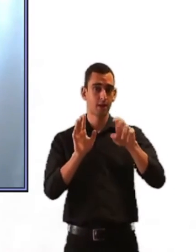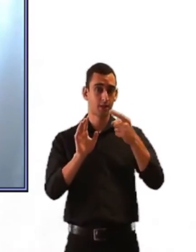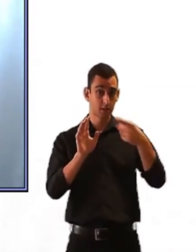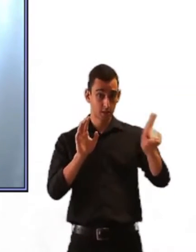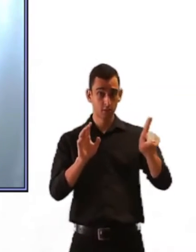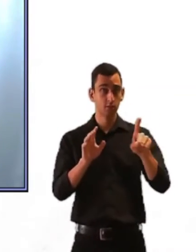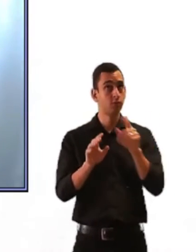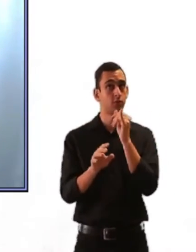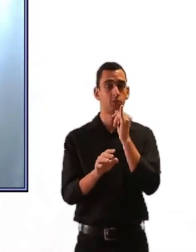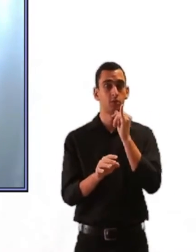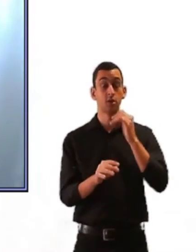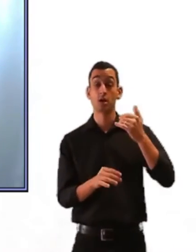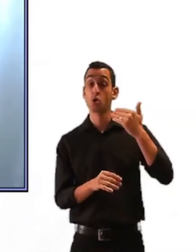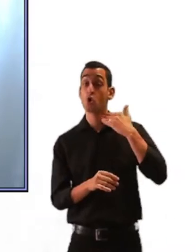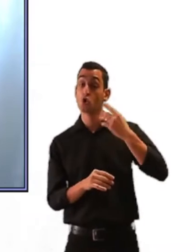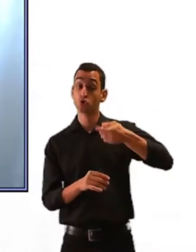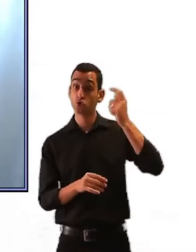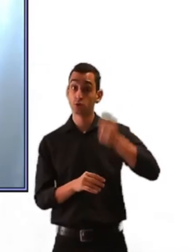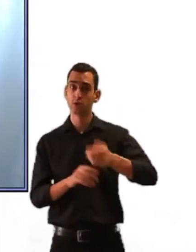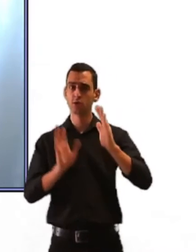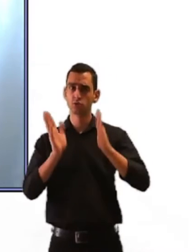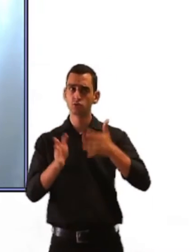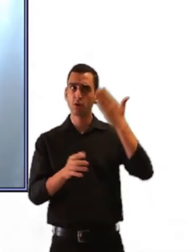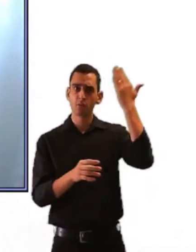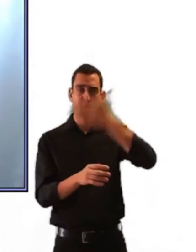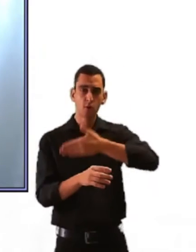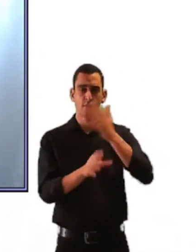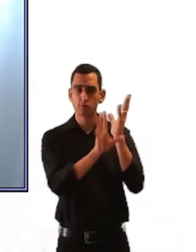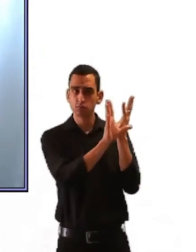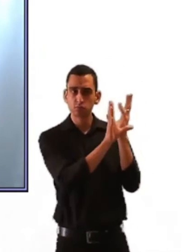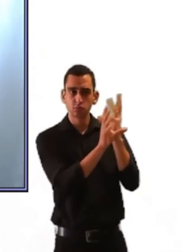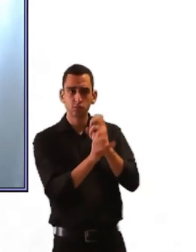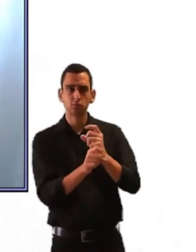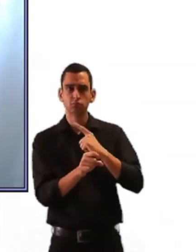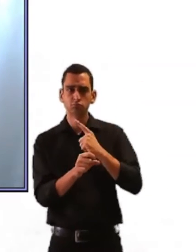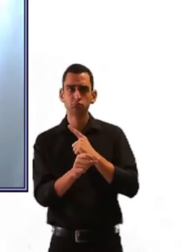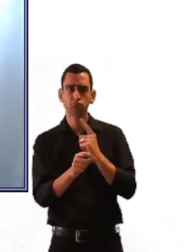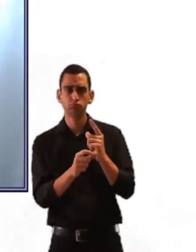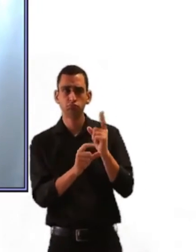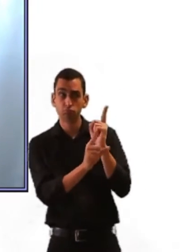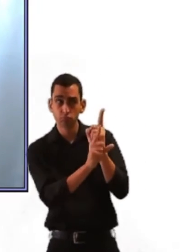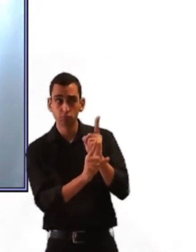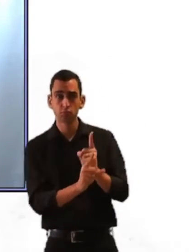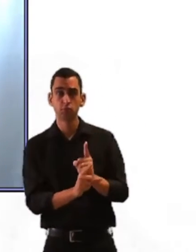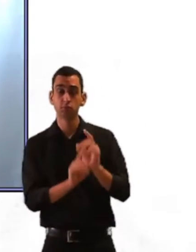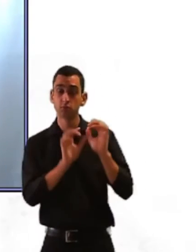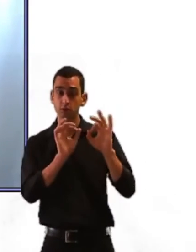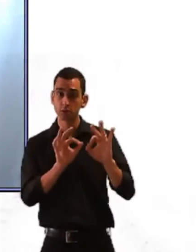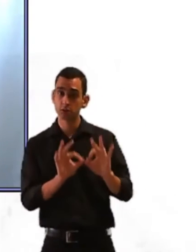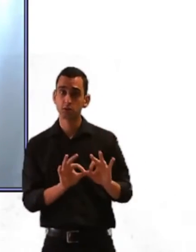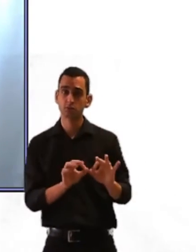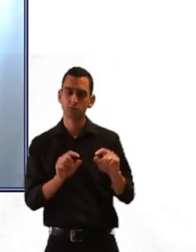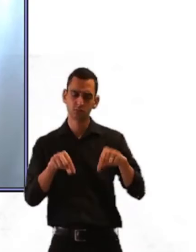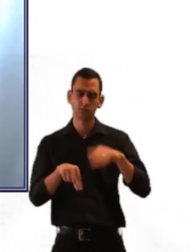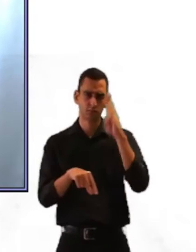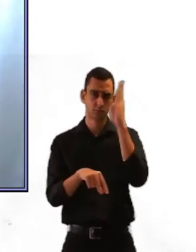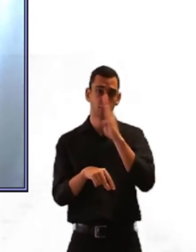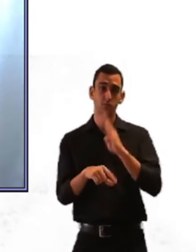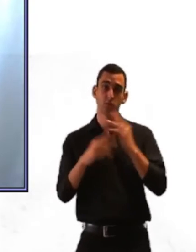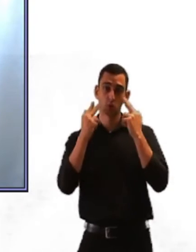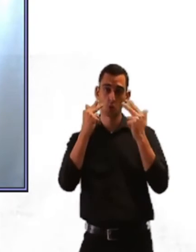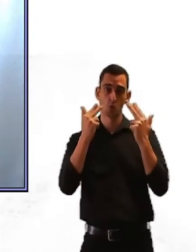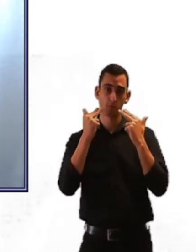O juiz, ao valorar a prova, né, tem autores, por exemplo, no Brasil, o Lenz-Streck, né, que sustenta muito essa ideia, dentre